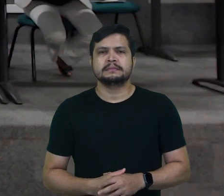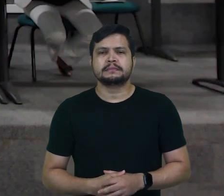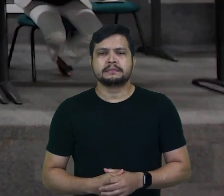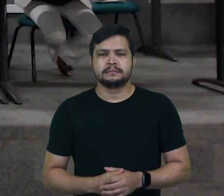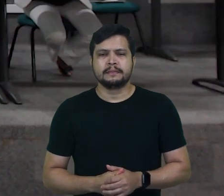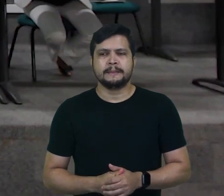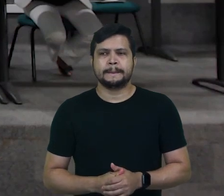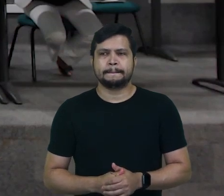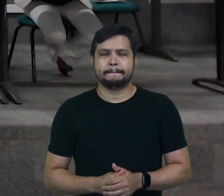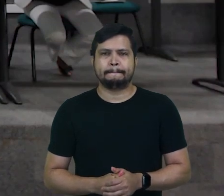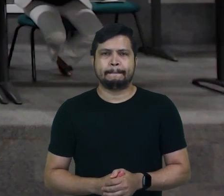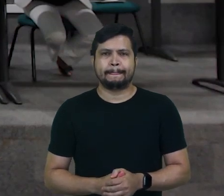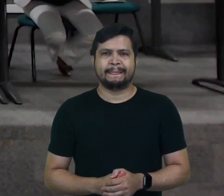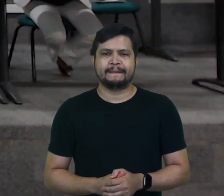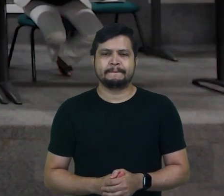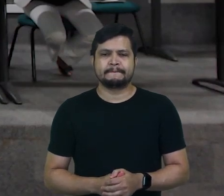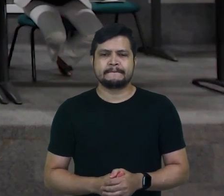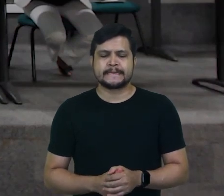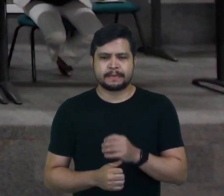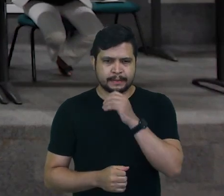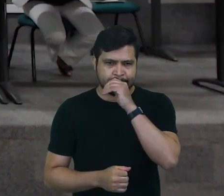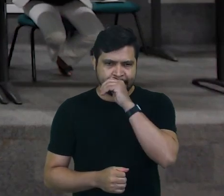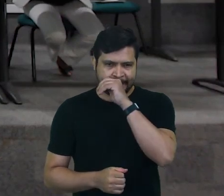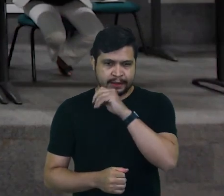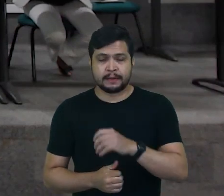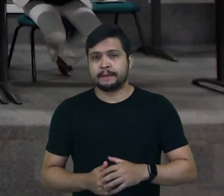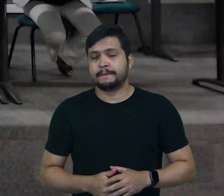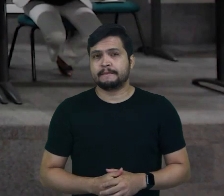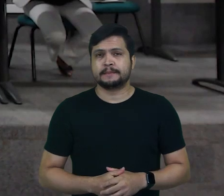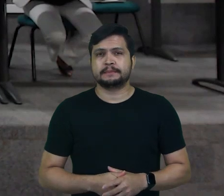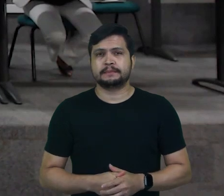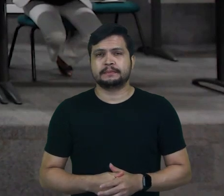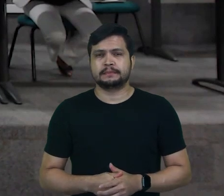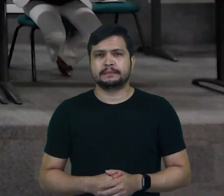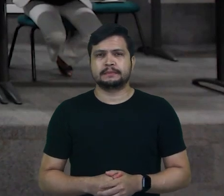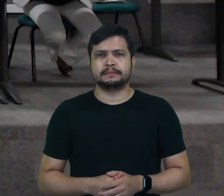sol, né? E, enfim, assim, a Clara é um exemplo de sucesso, né?